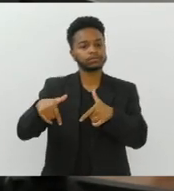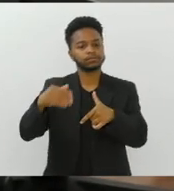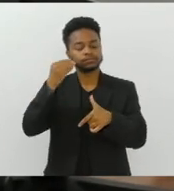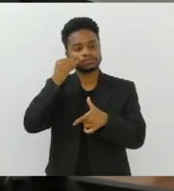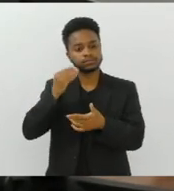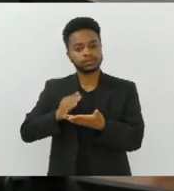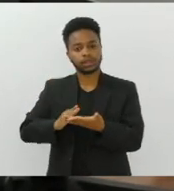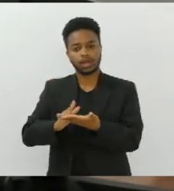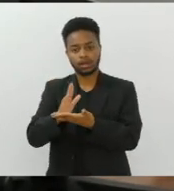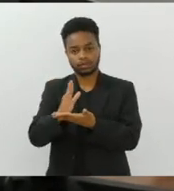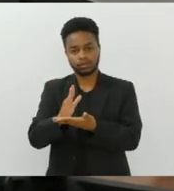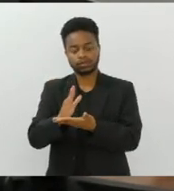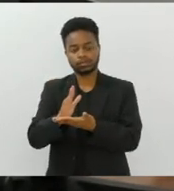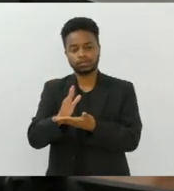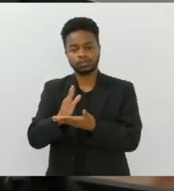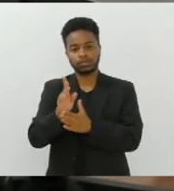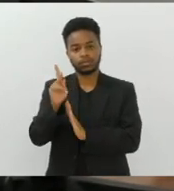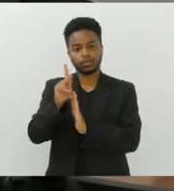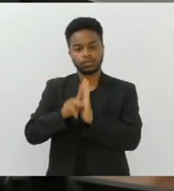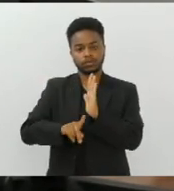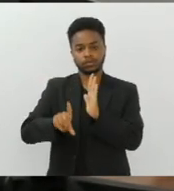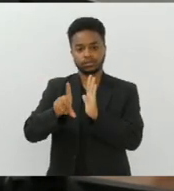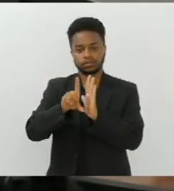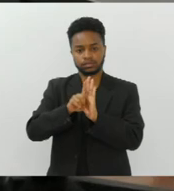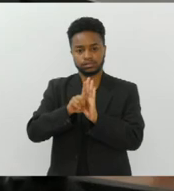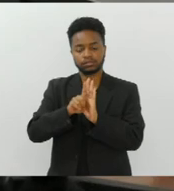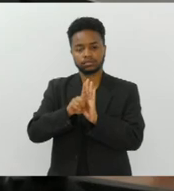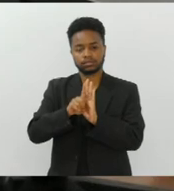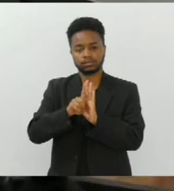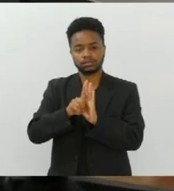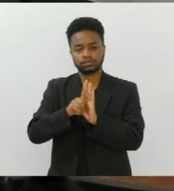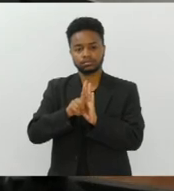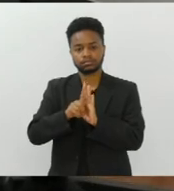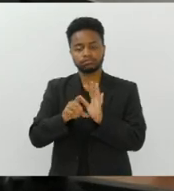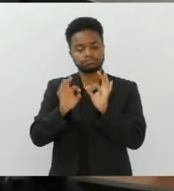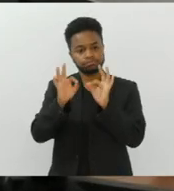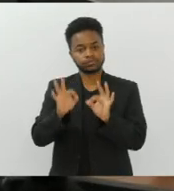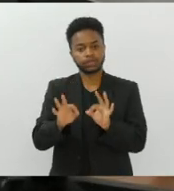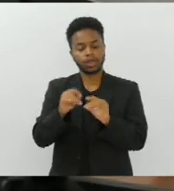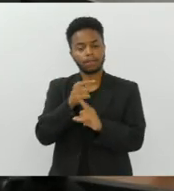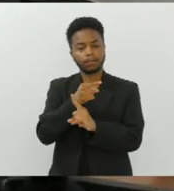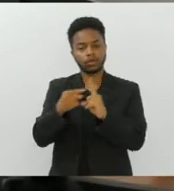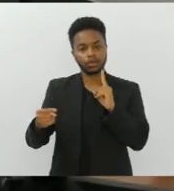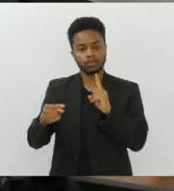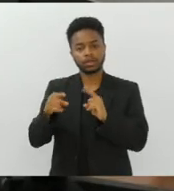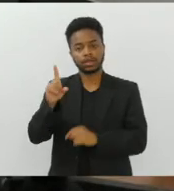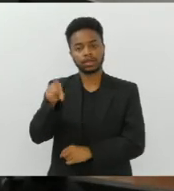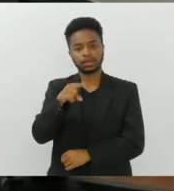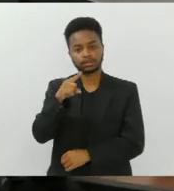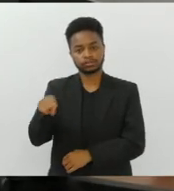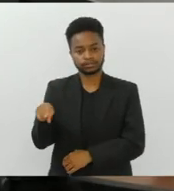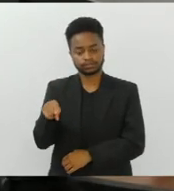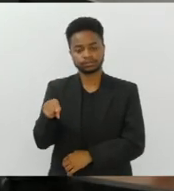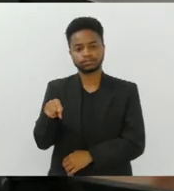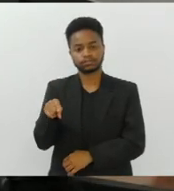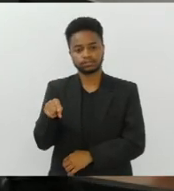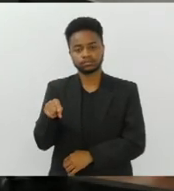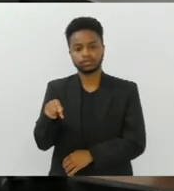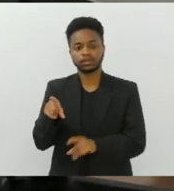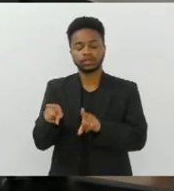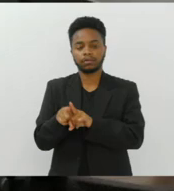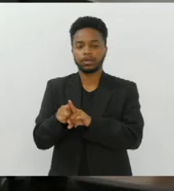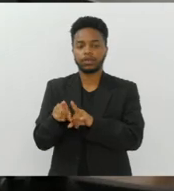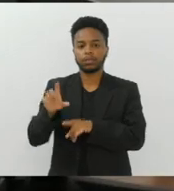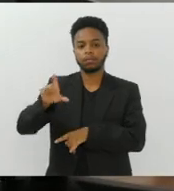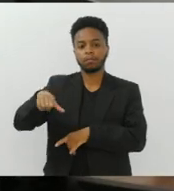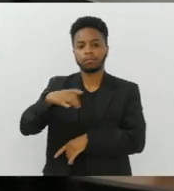aprovação do projeto de lei que exatamente proíbe o cancelamento unilateral, mesmo dos planos